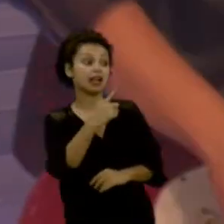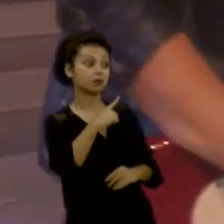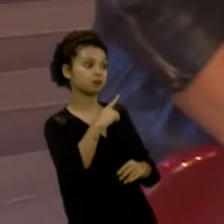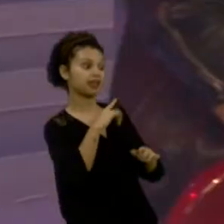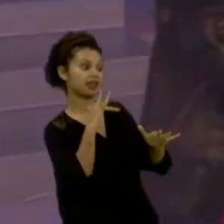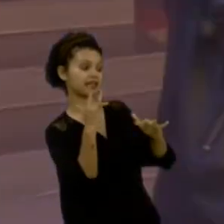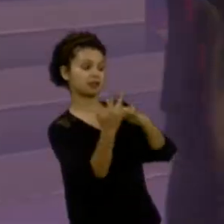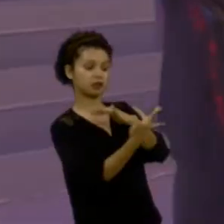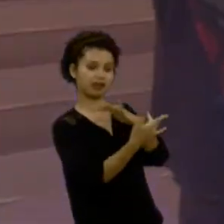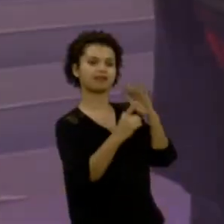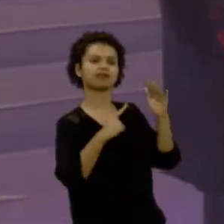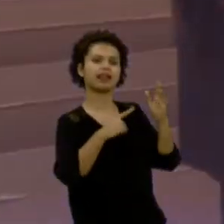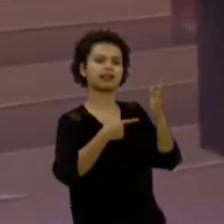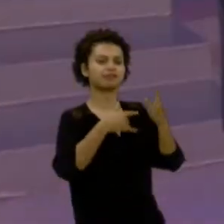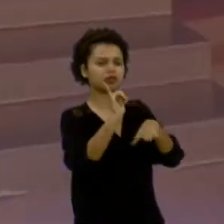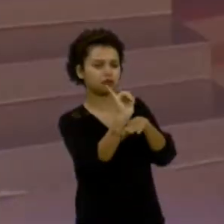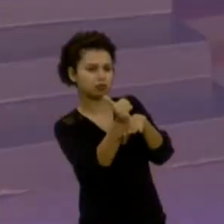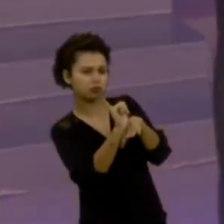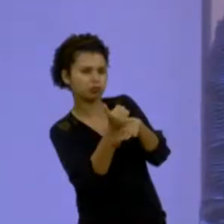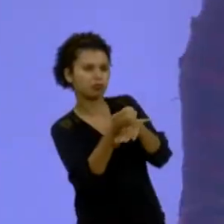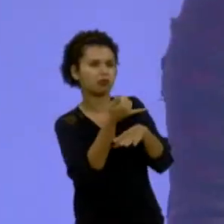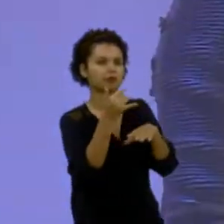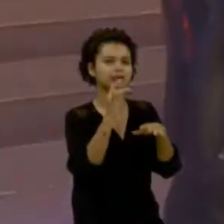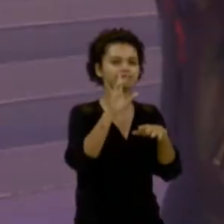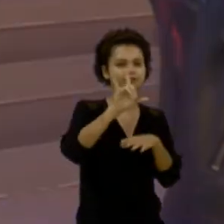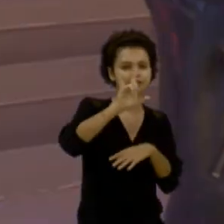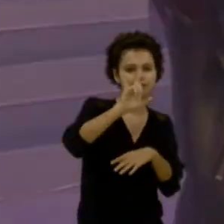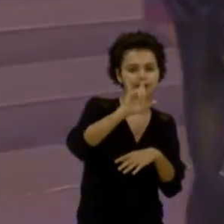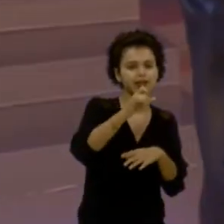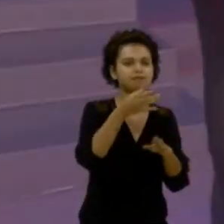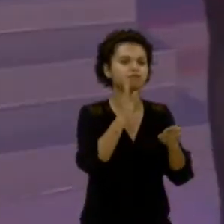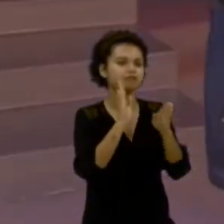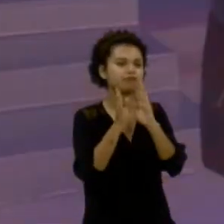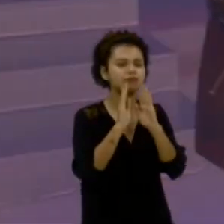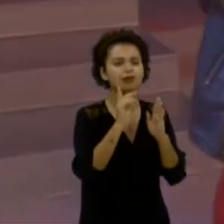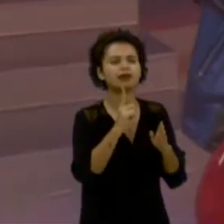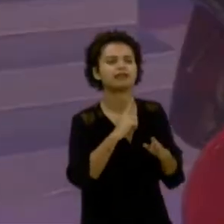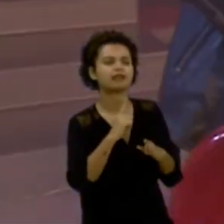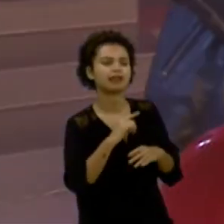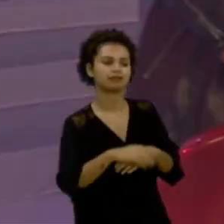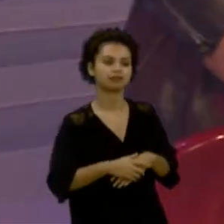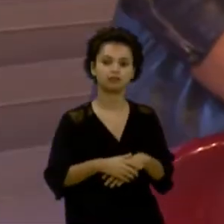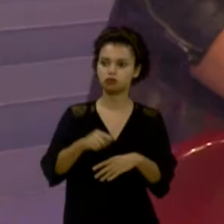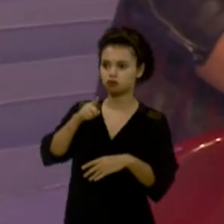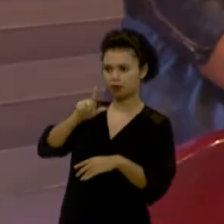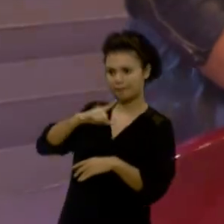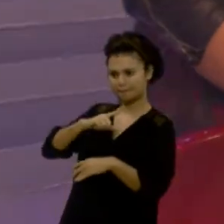YouTube. Audi, você tem medo de Halloween, assim, né? Dessas energias? Eu morro de medo.